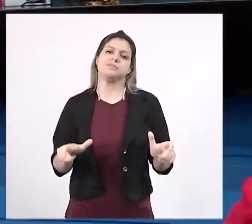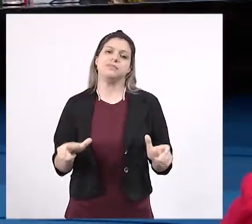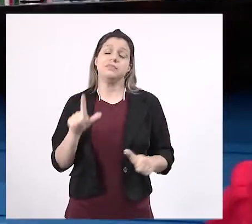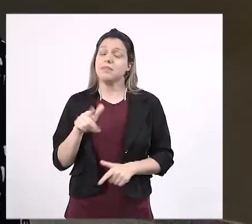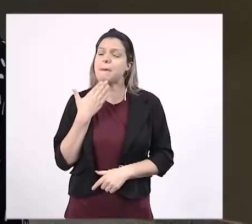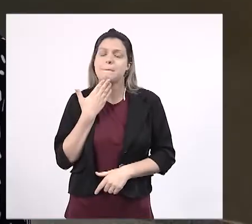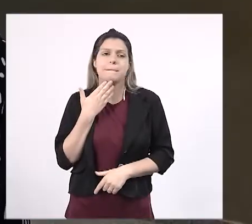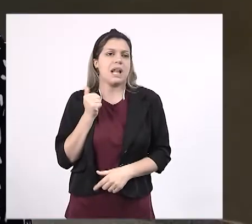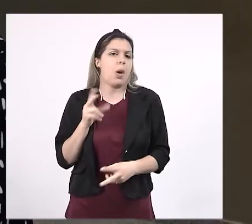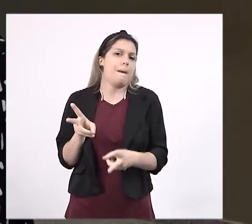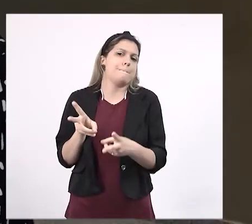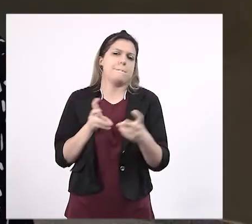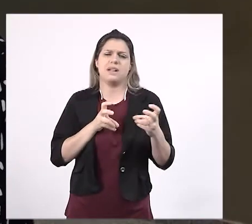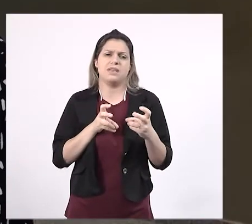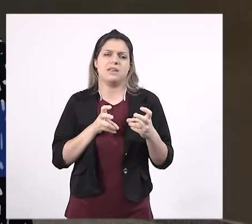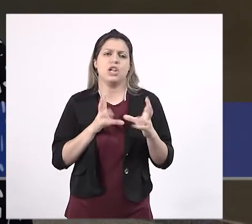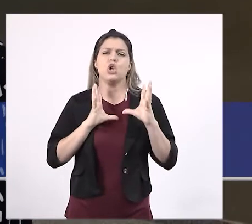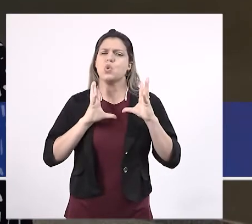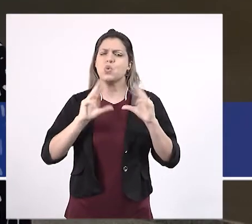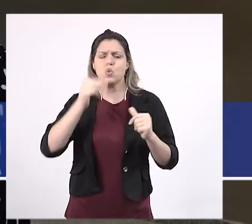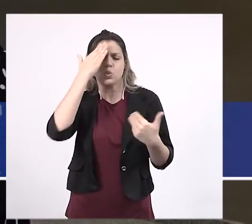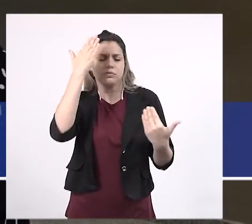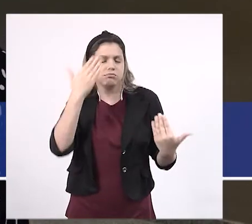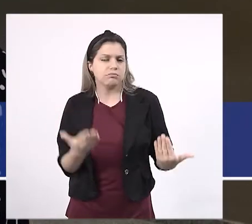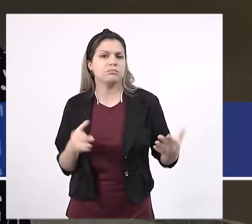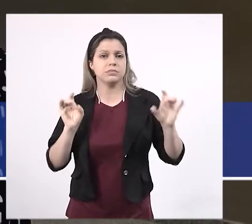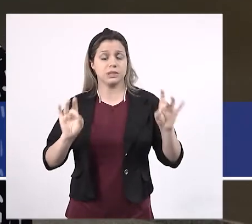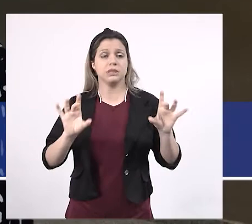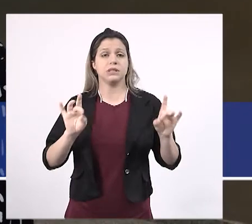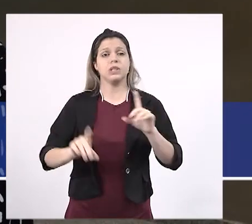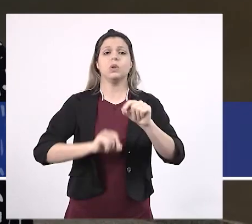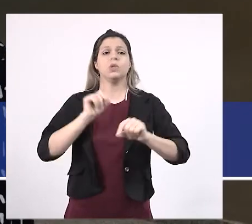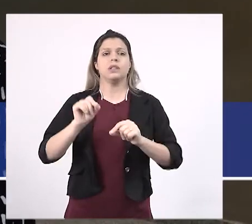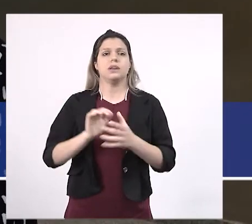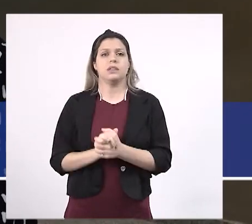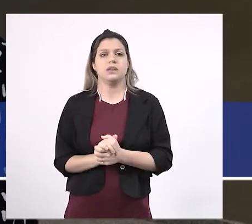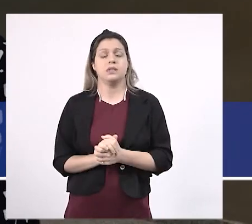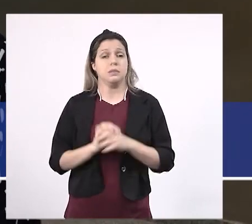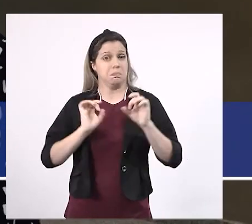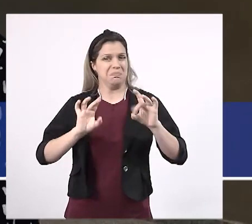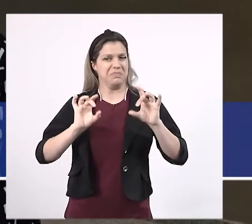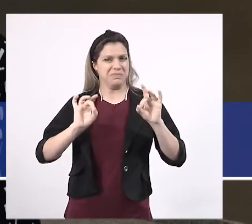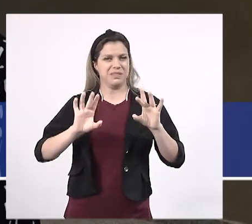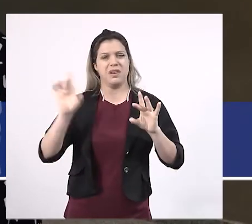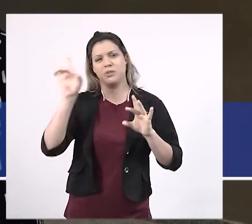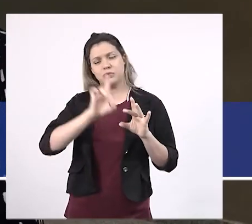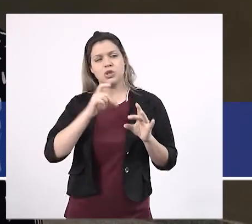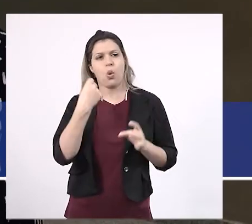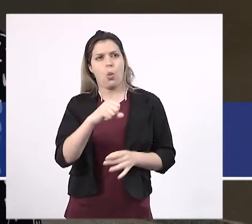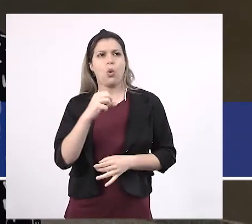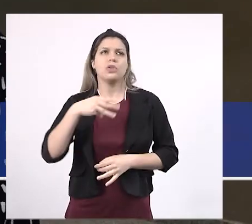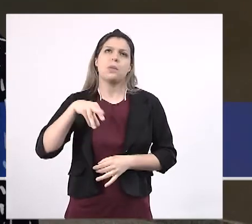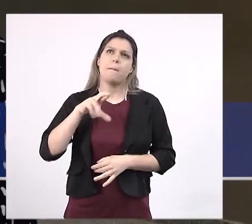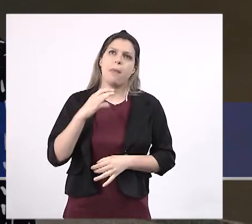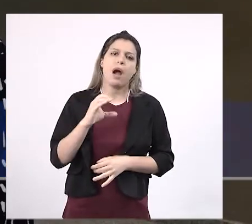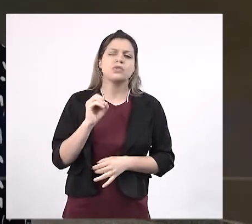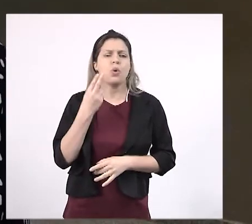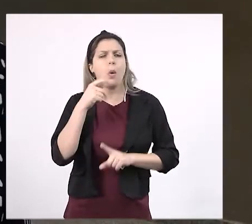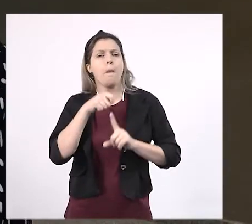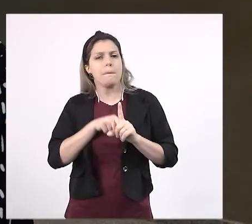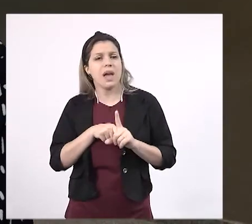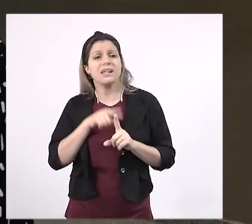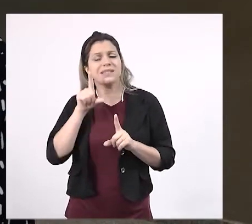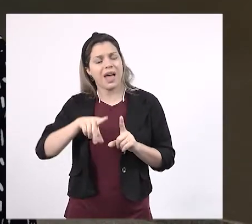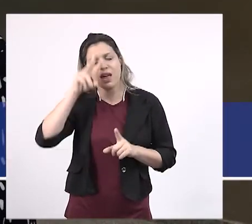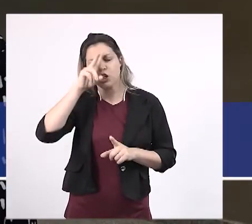são delas. Essa é a melhor percepção que nós temos de todas as homenagens que são feitas em alusão ao dia 8 de março